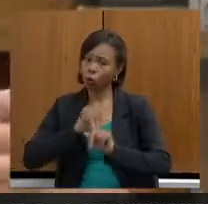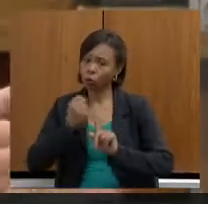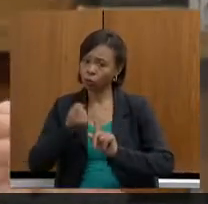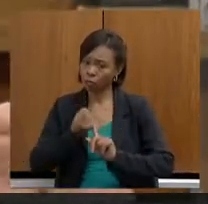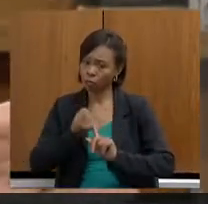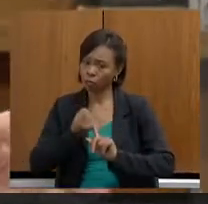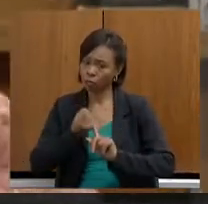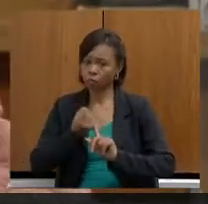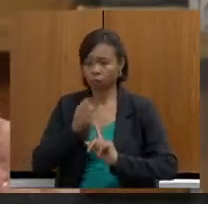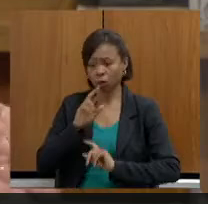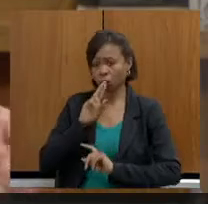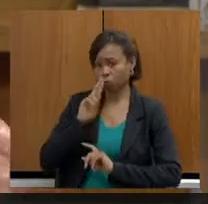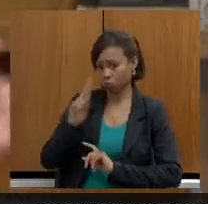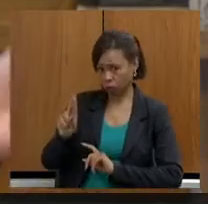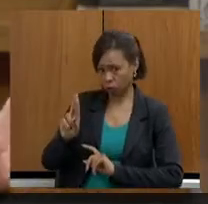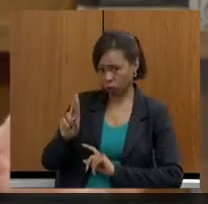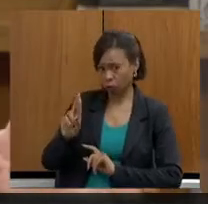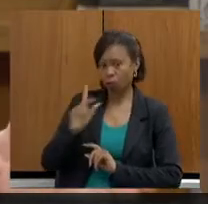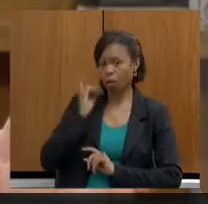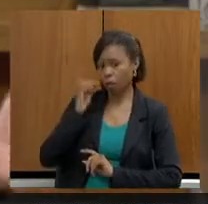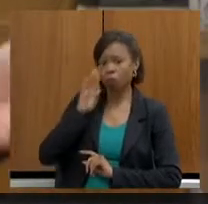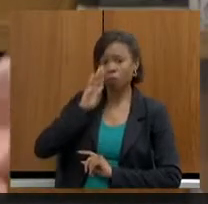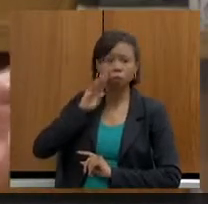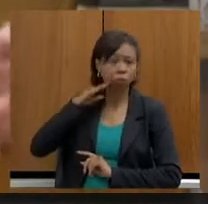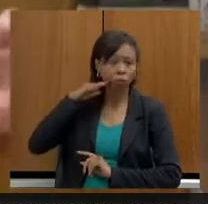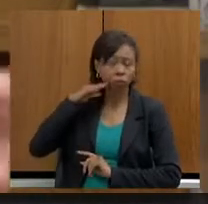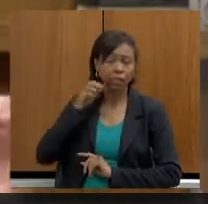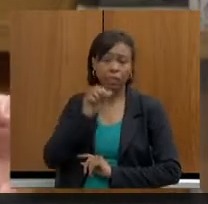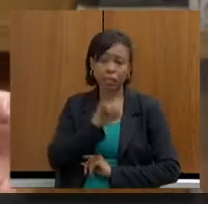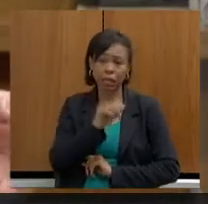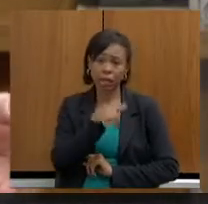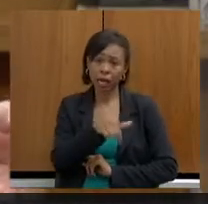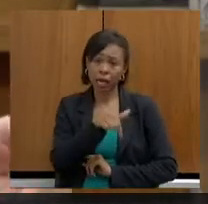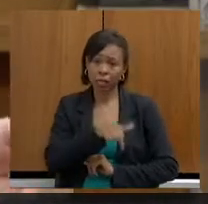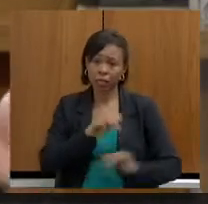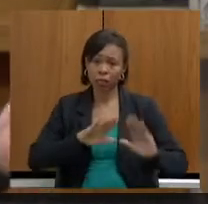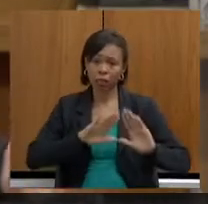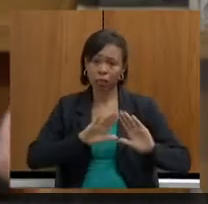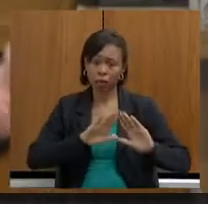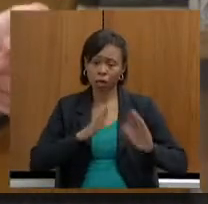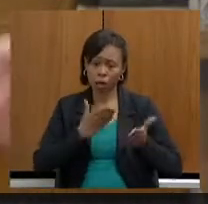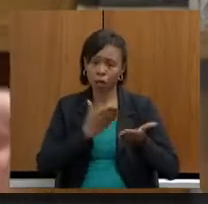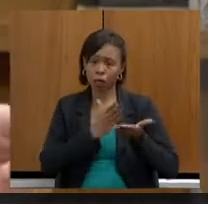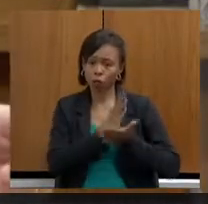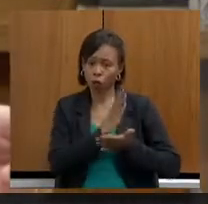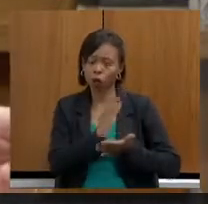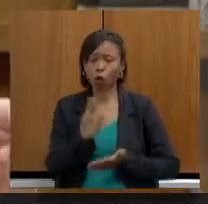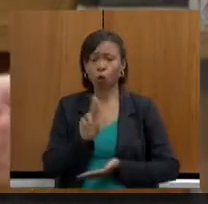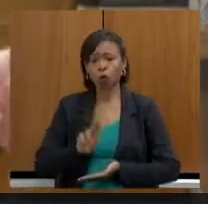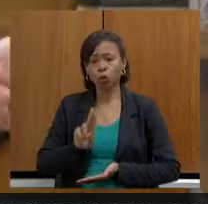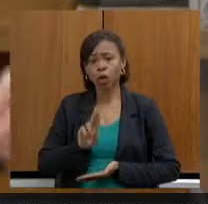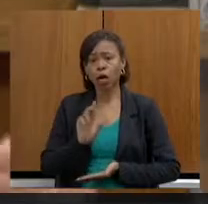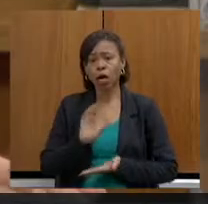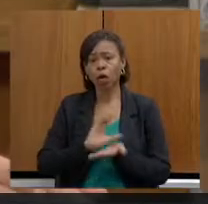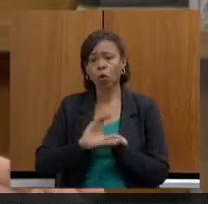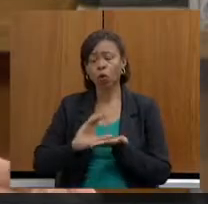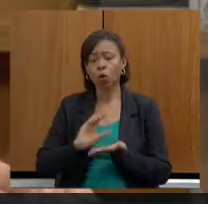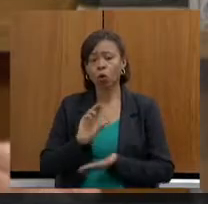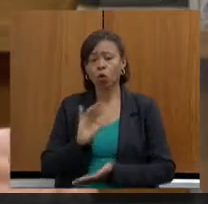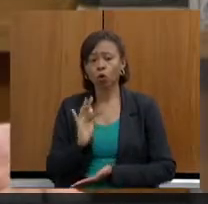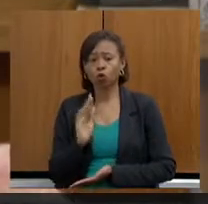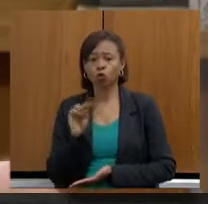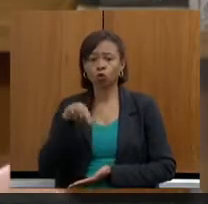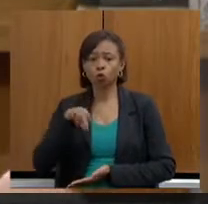resposta para o deputado a Beatriz Cerqueira se essa casa pro vou utilizar fundeb para o